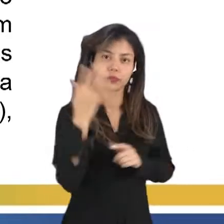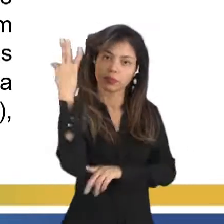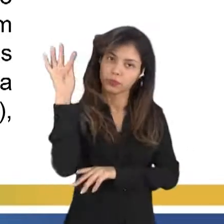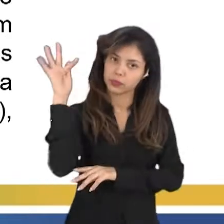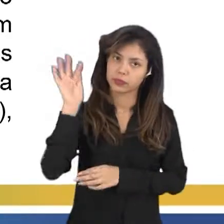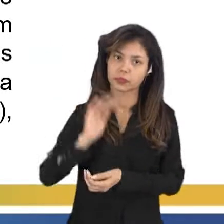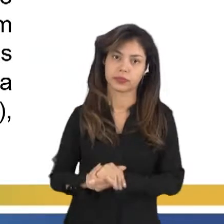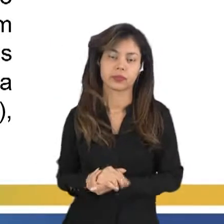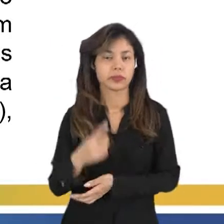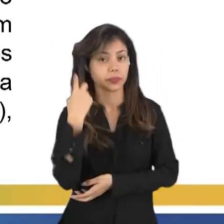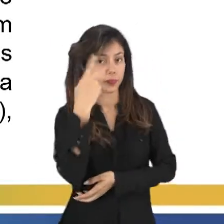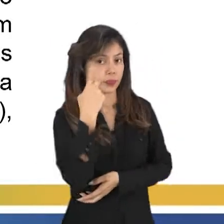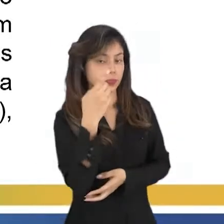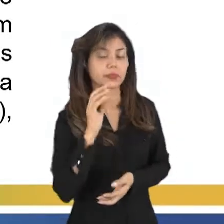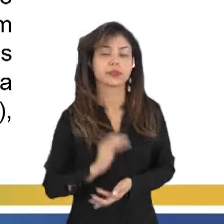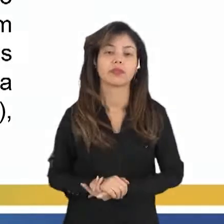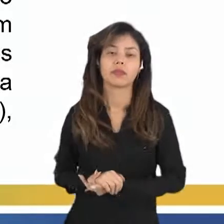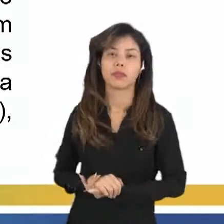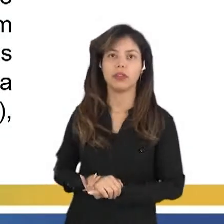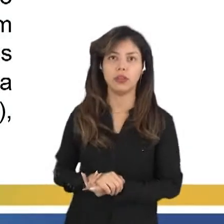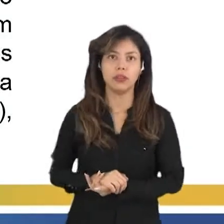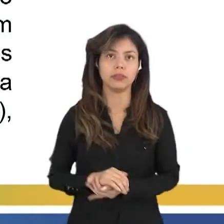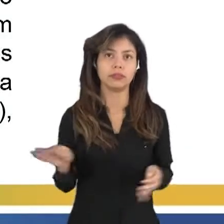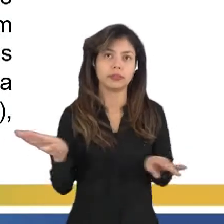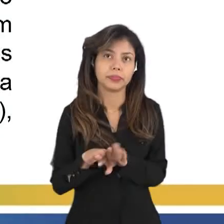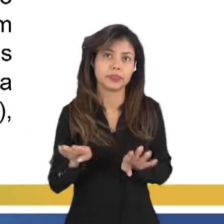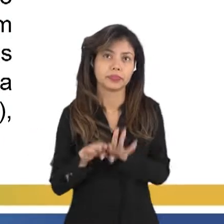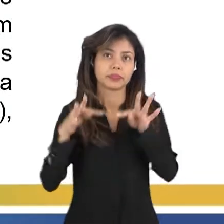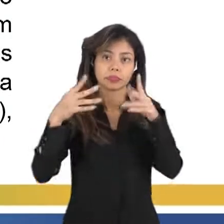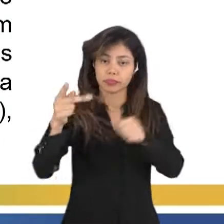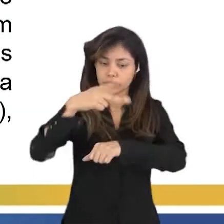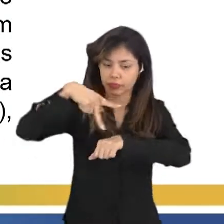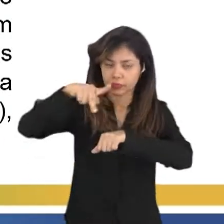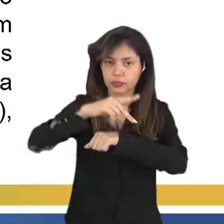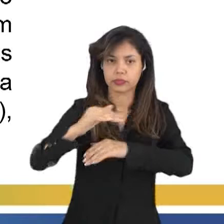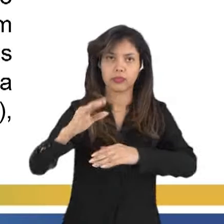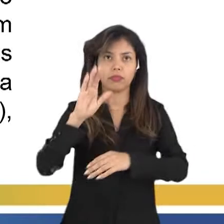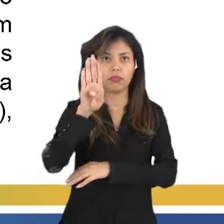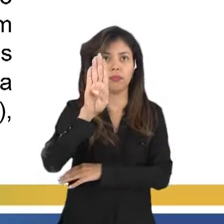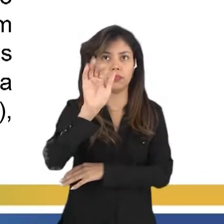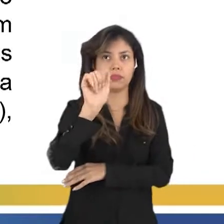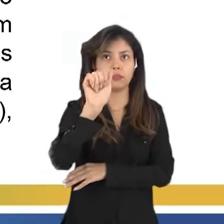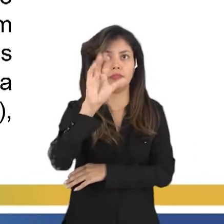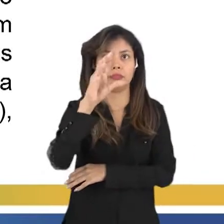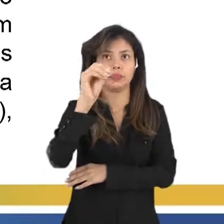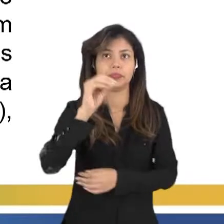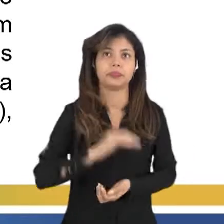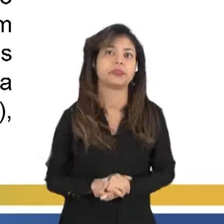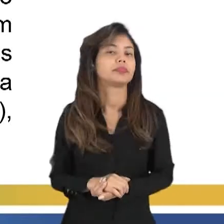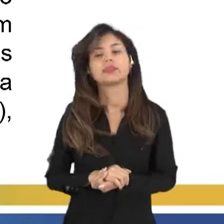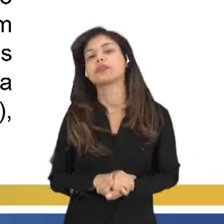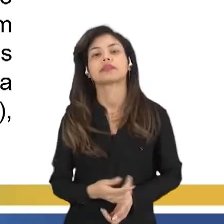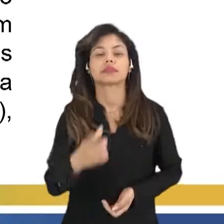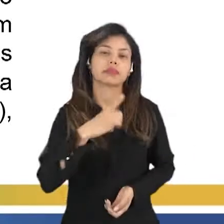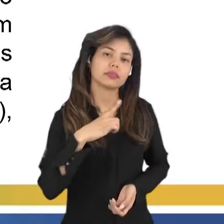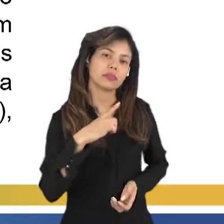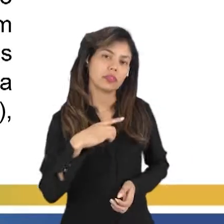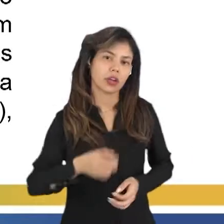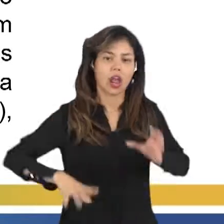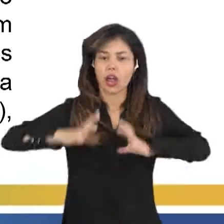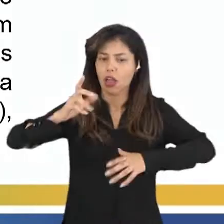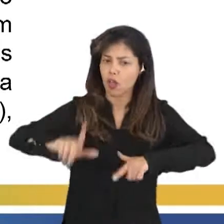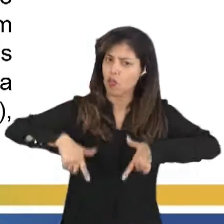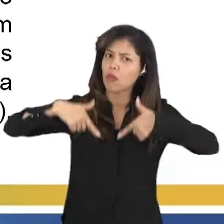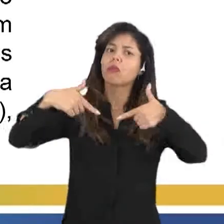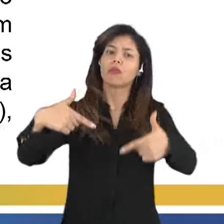França e da Espanha, onde está o local do País Basco. Então, essa etnia luta pela